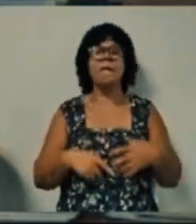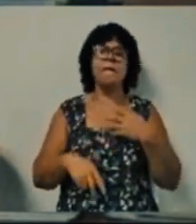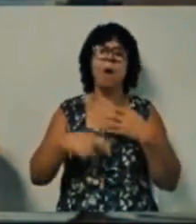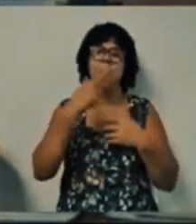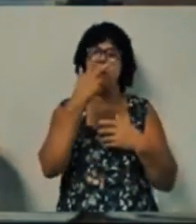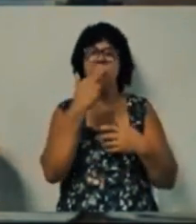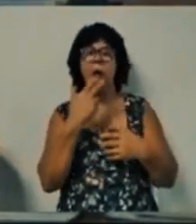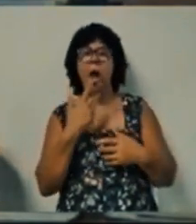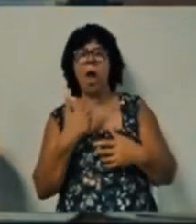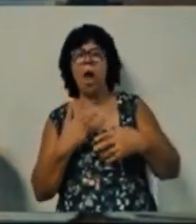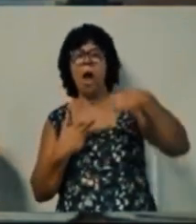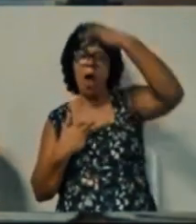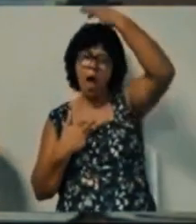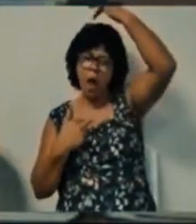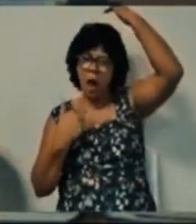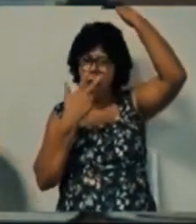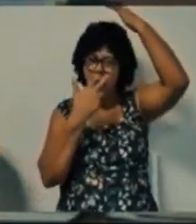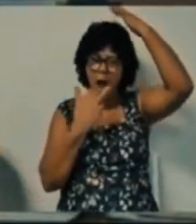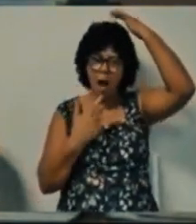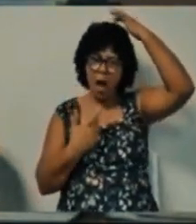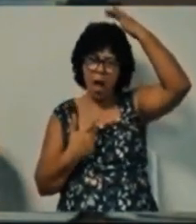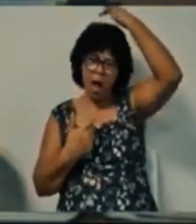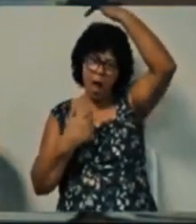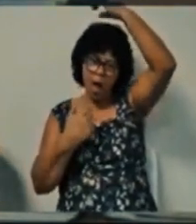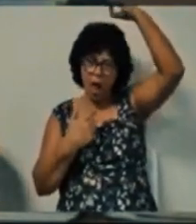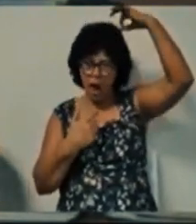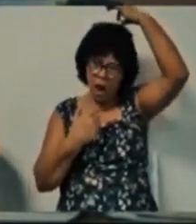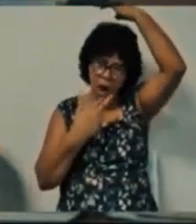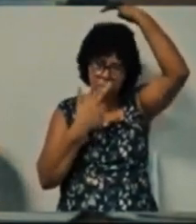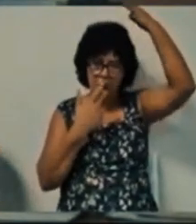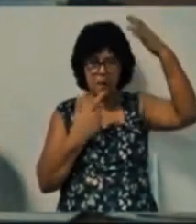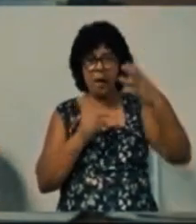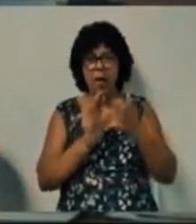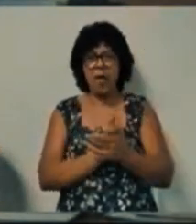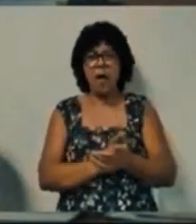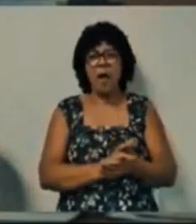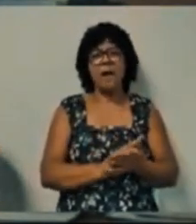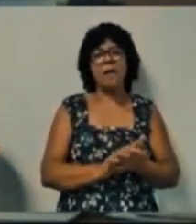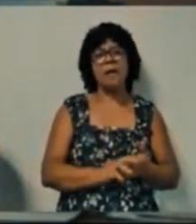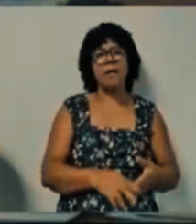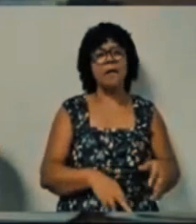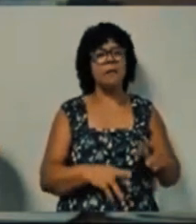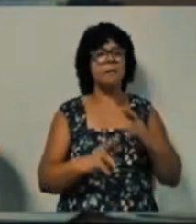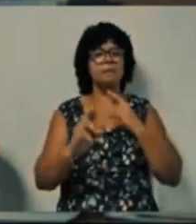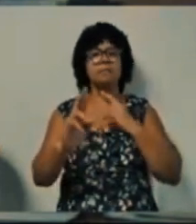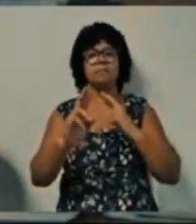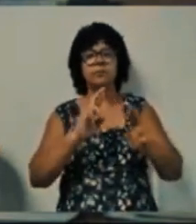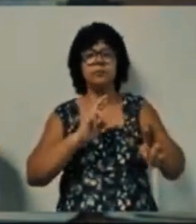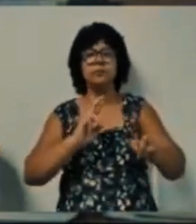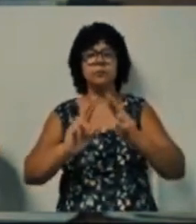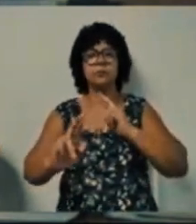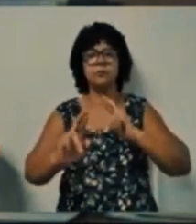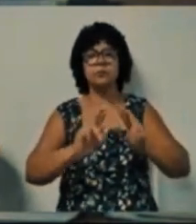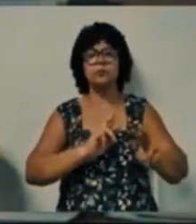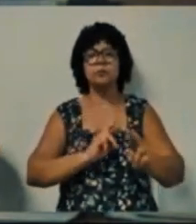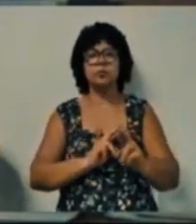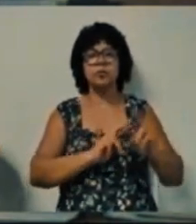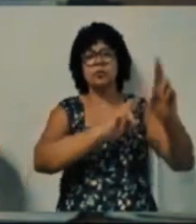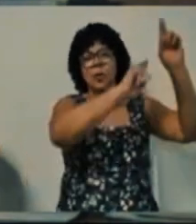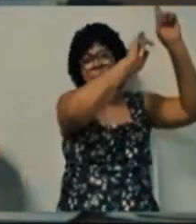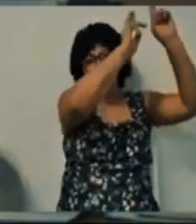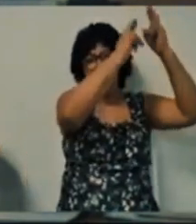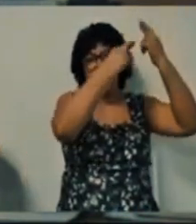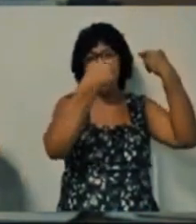ousadamente, discutindo e persuadindo a respeito do reino de Deus. Mas como alguns deles se